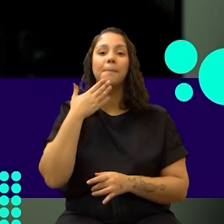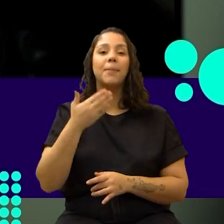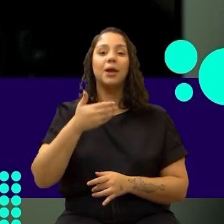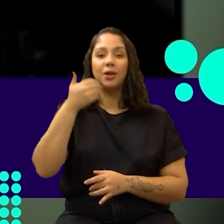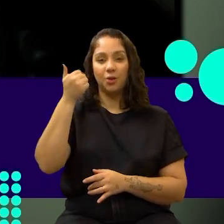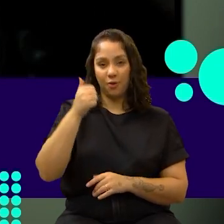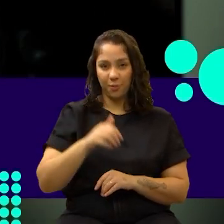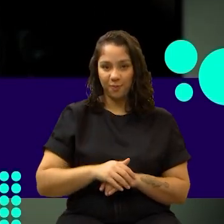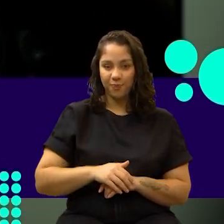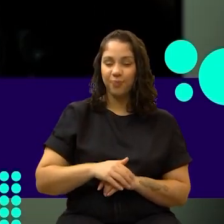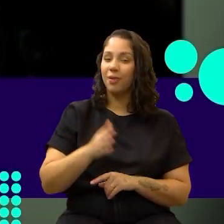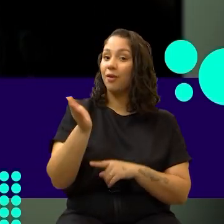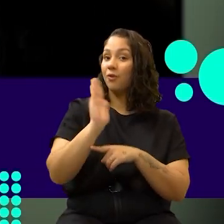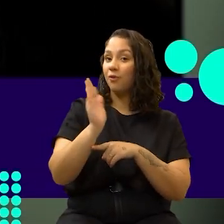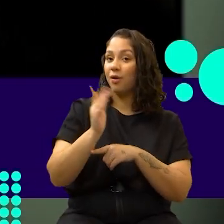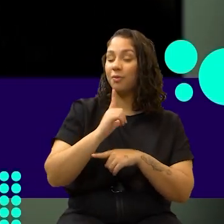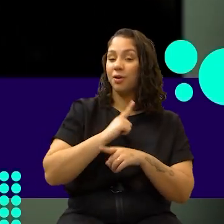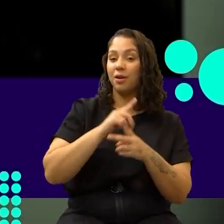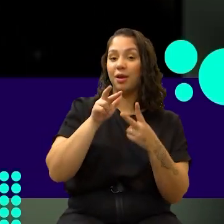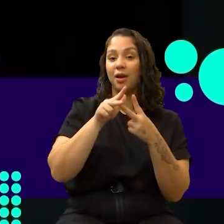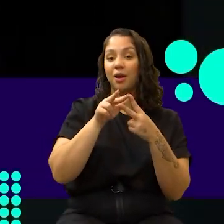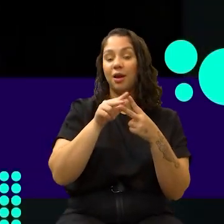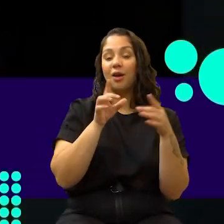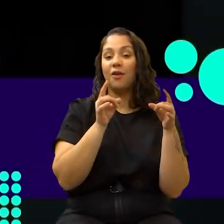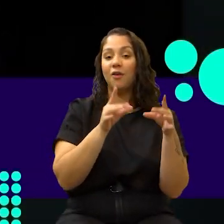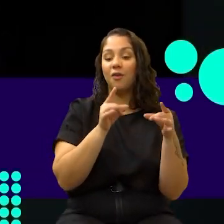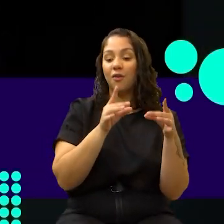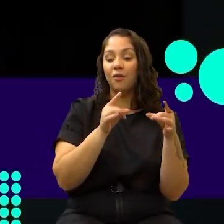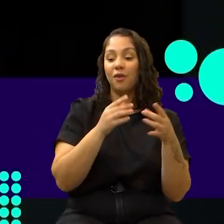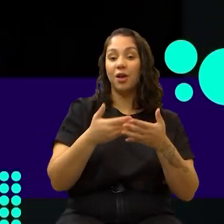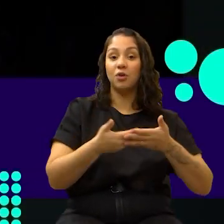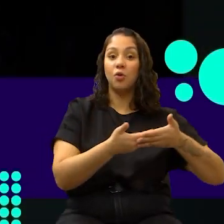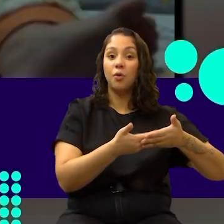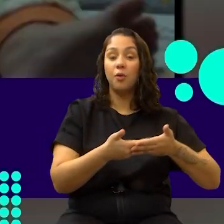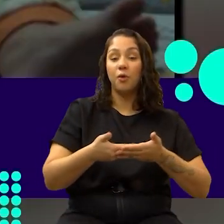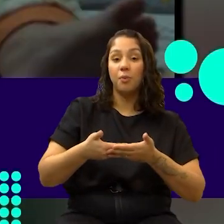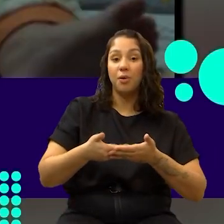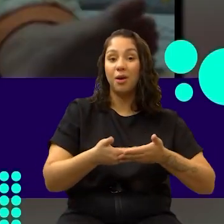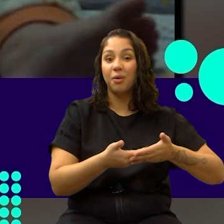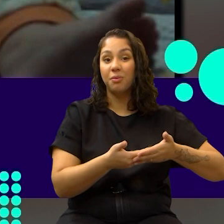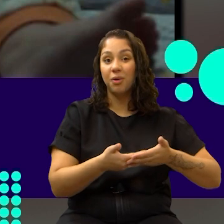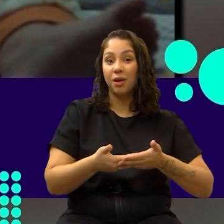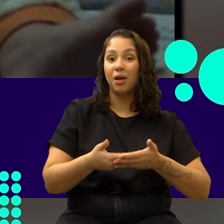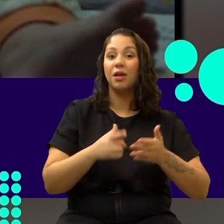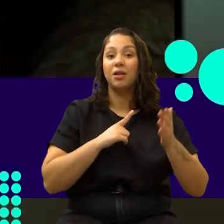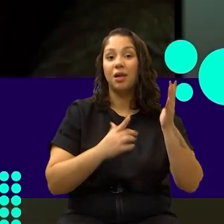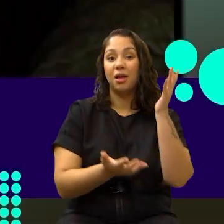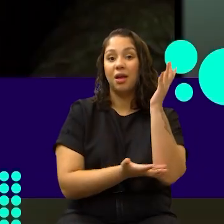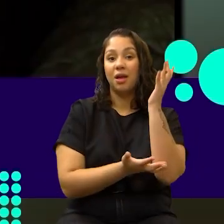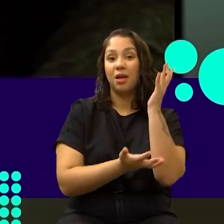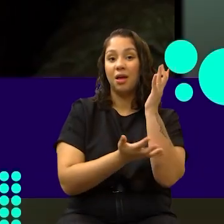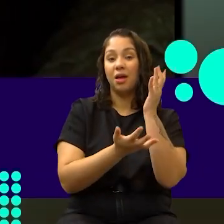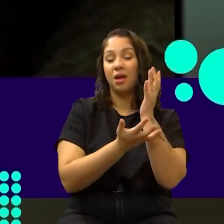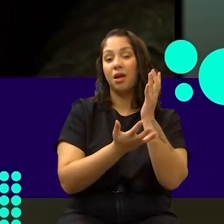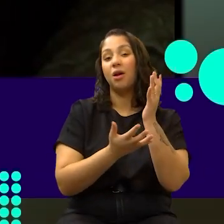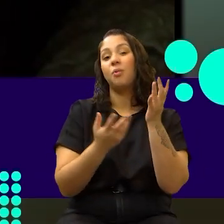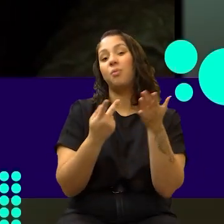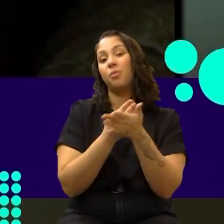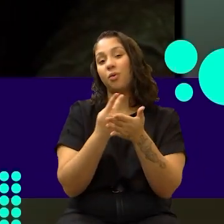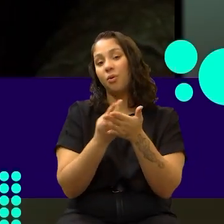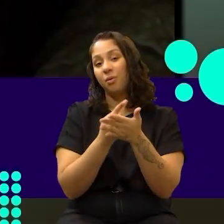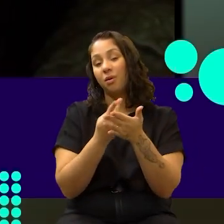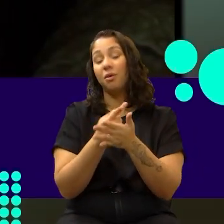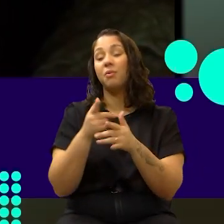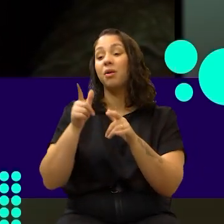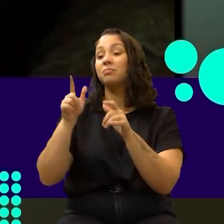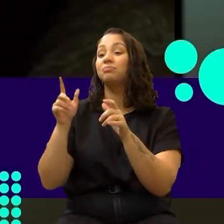Cannes, Song Hank-ho. O filme segue dois corretores que vendem bebês órfãos, contornando a burocracia